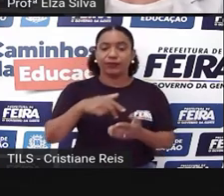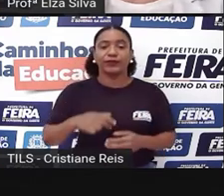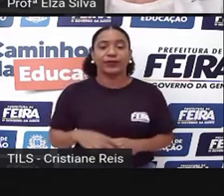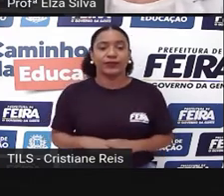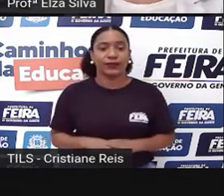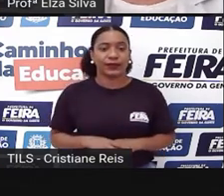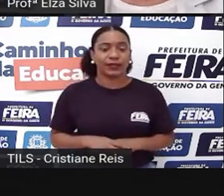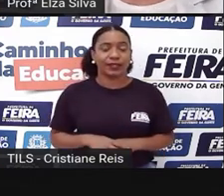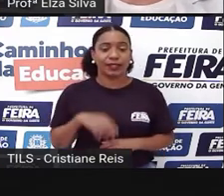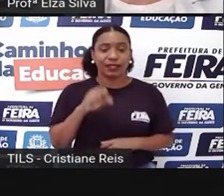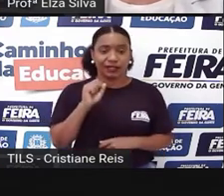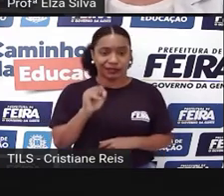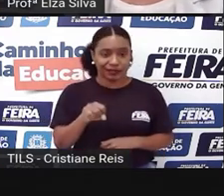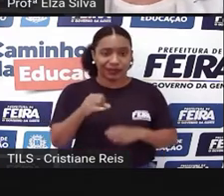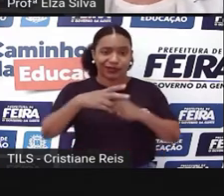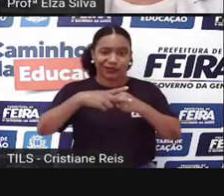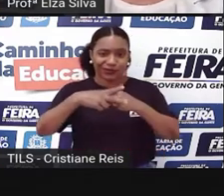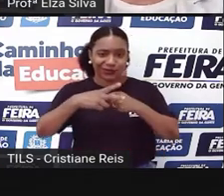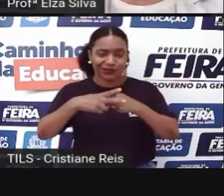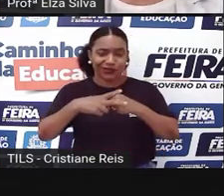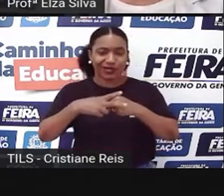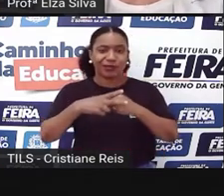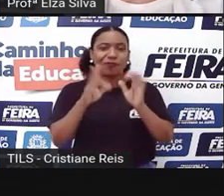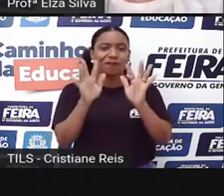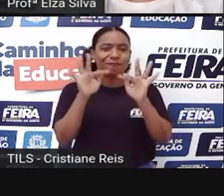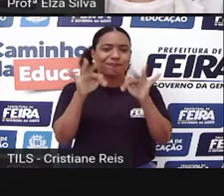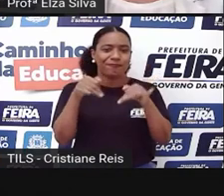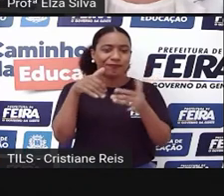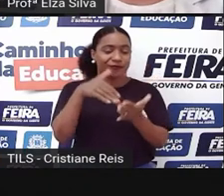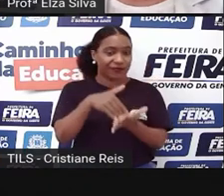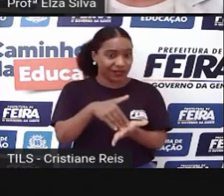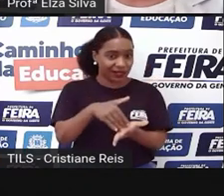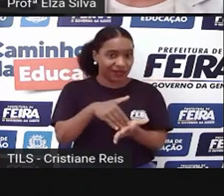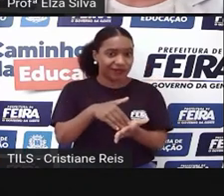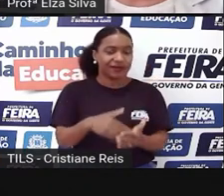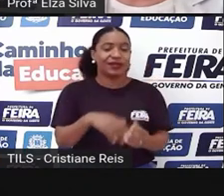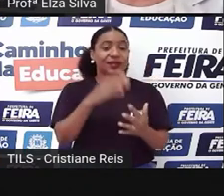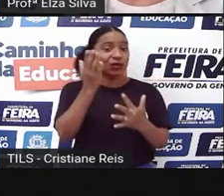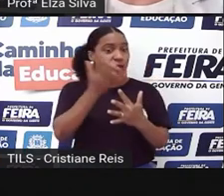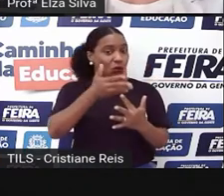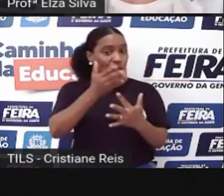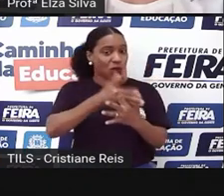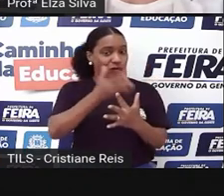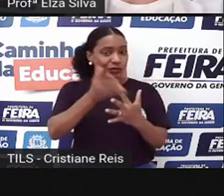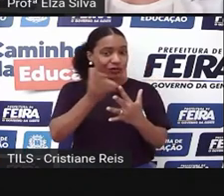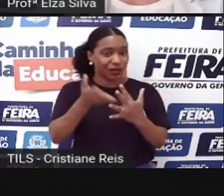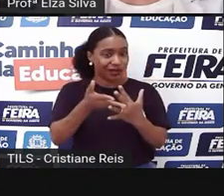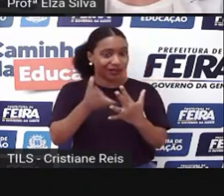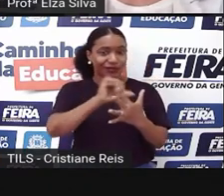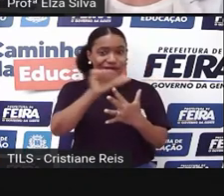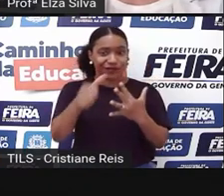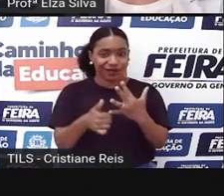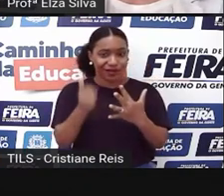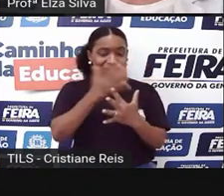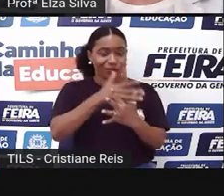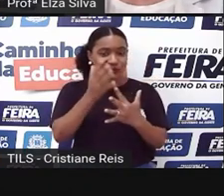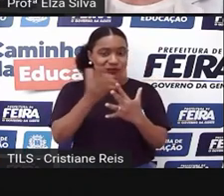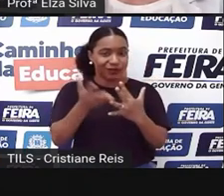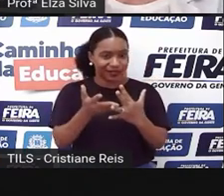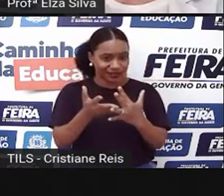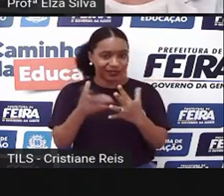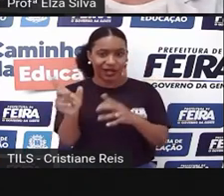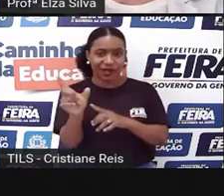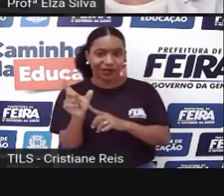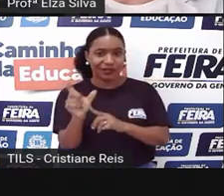em consoante, vogal, consoante, CVC, no final você vai dobrar